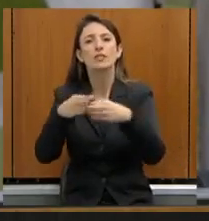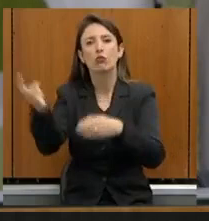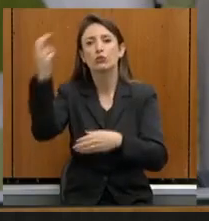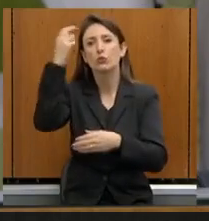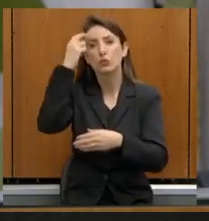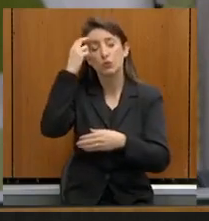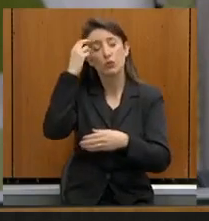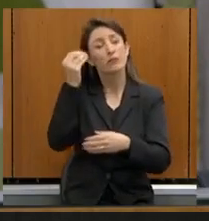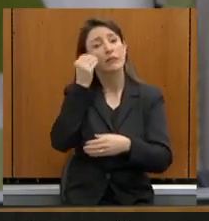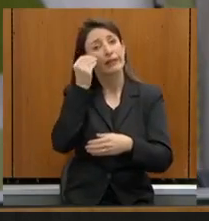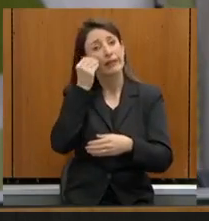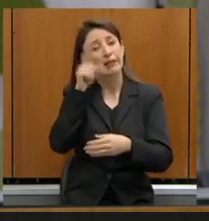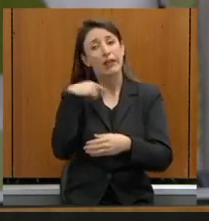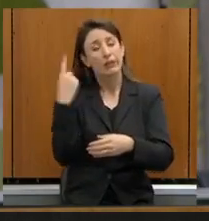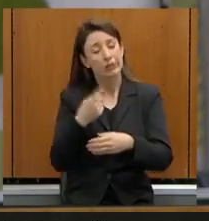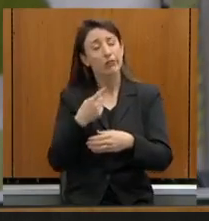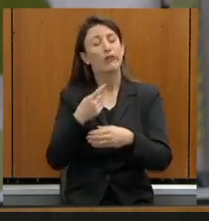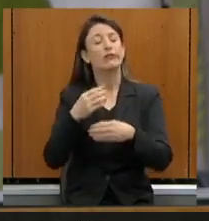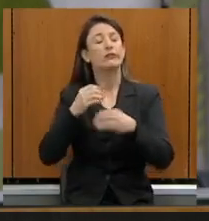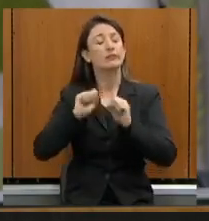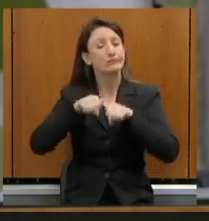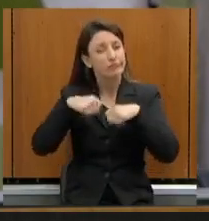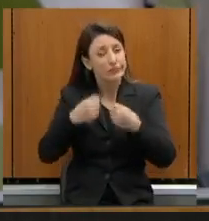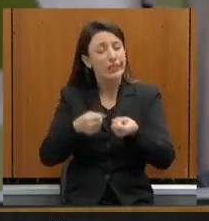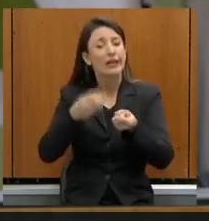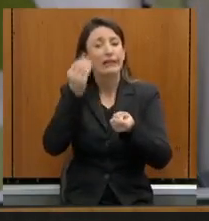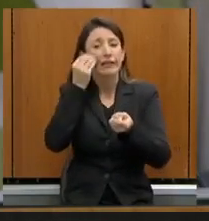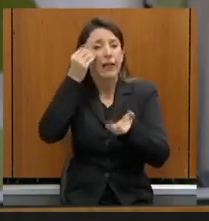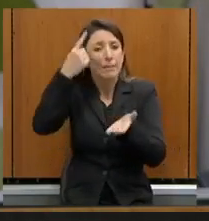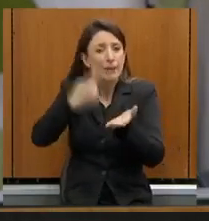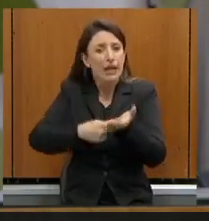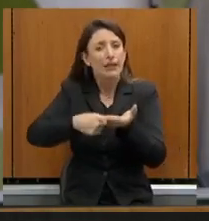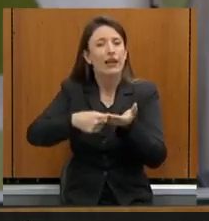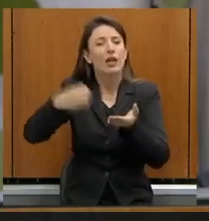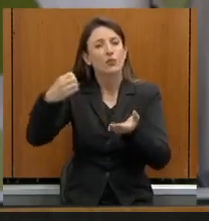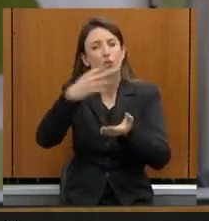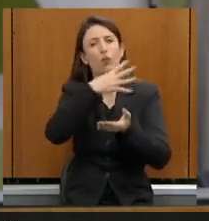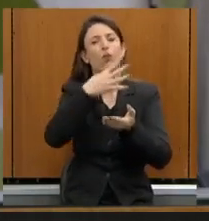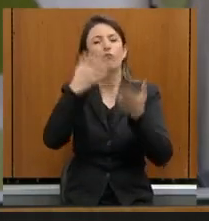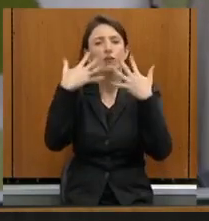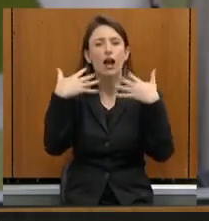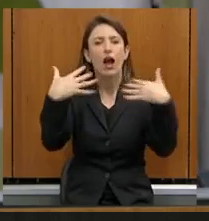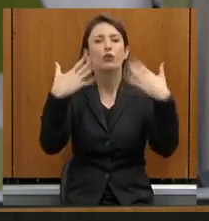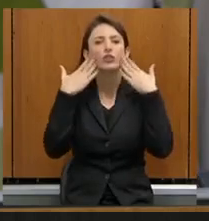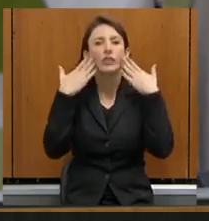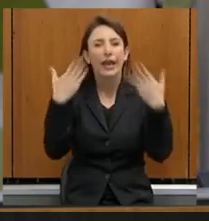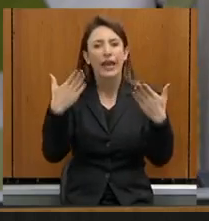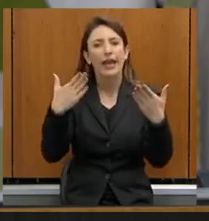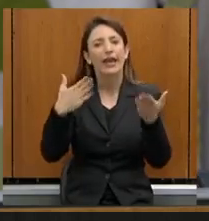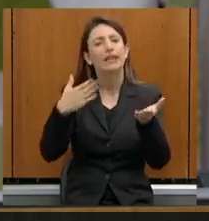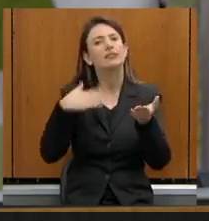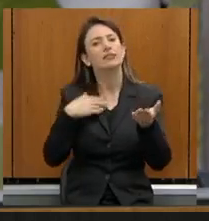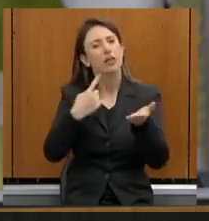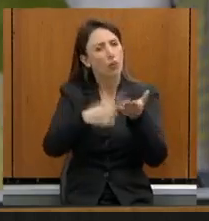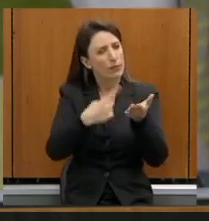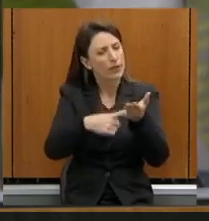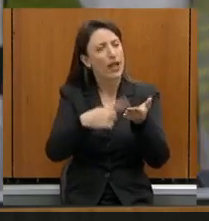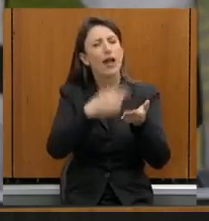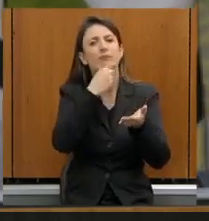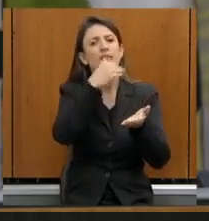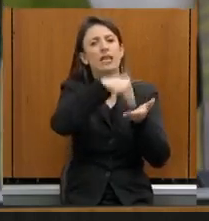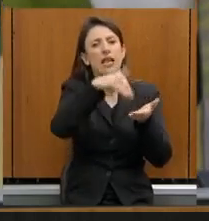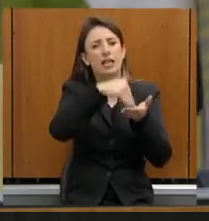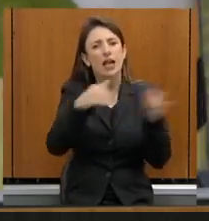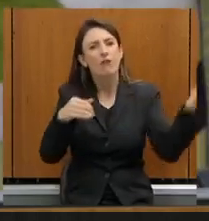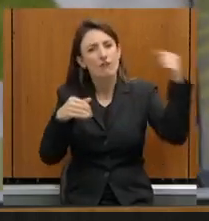fortalecermos, uma nova audiência, de modo que a gente combine com a agenda do secretário, e ele esteja conosco, para que todas